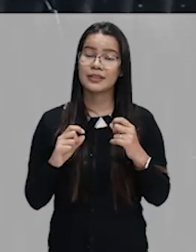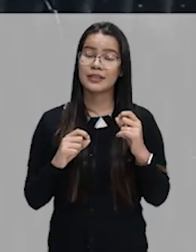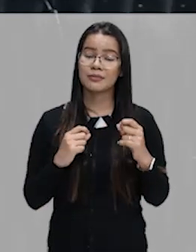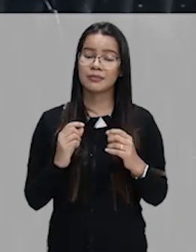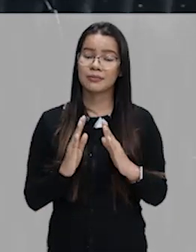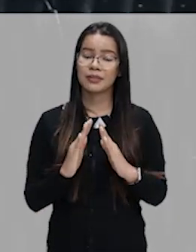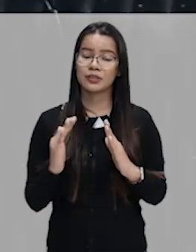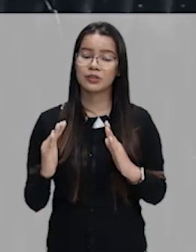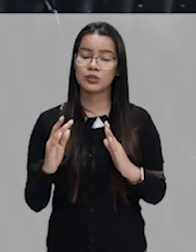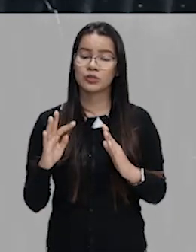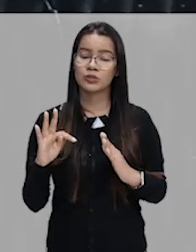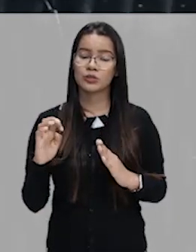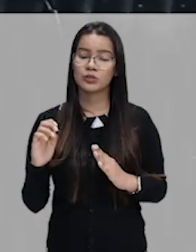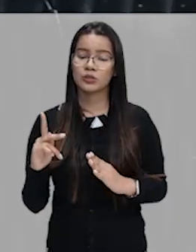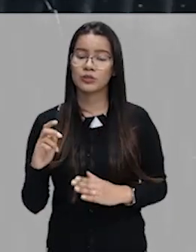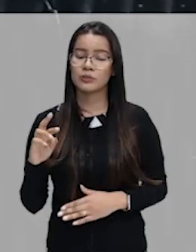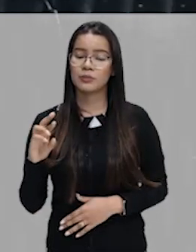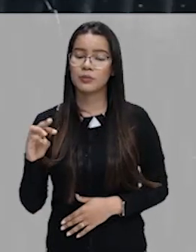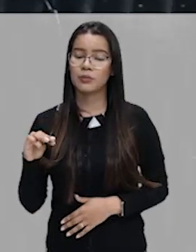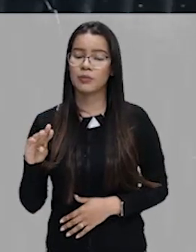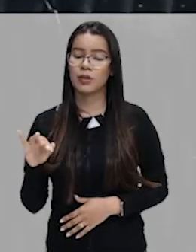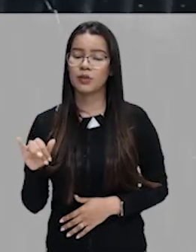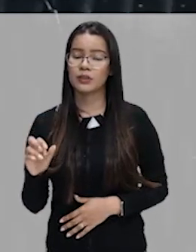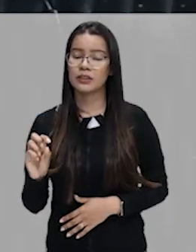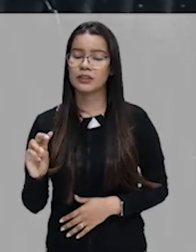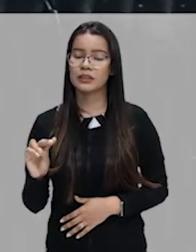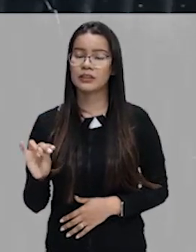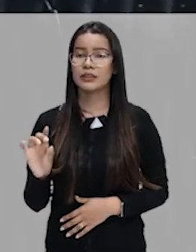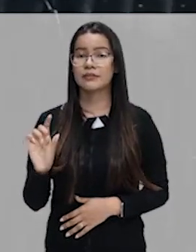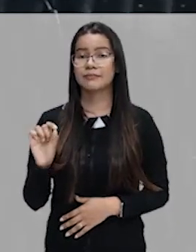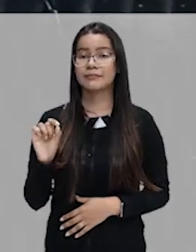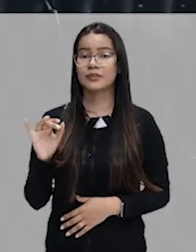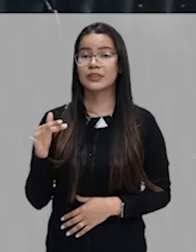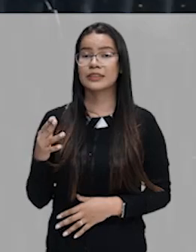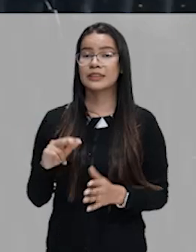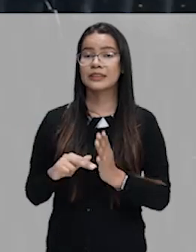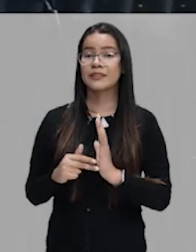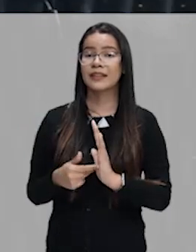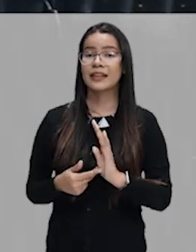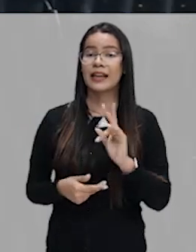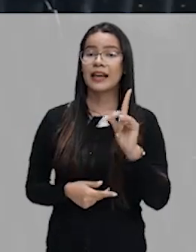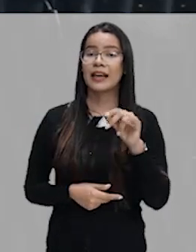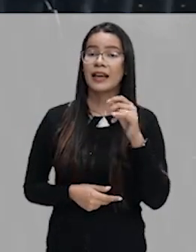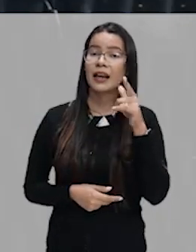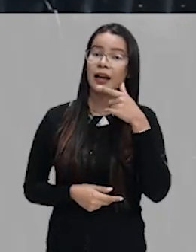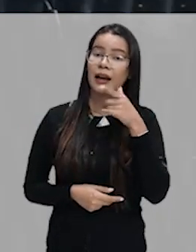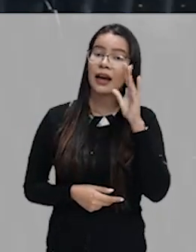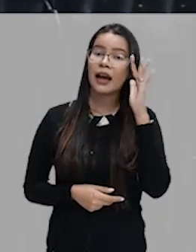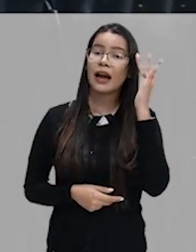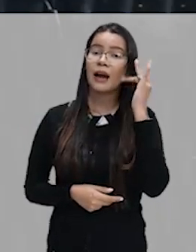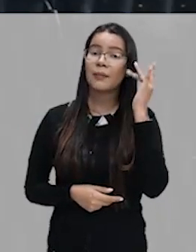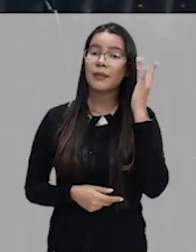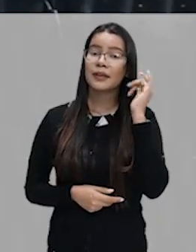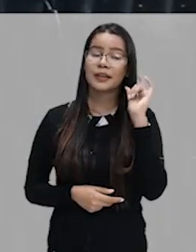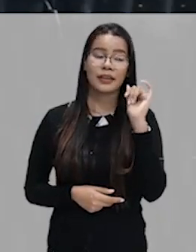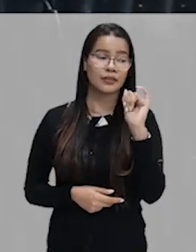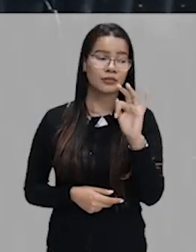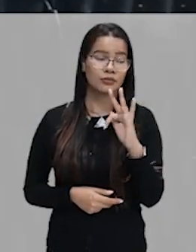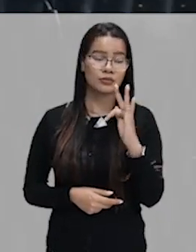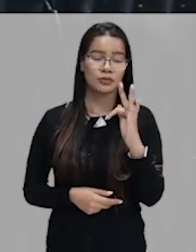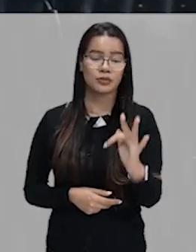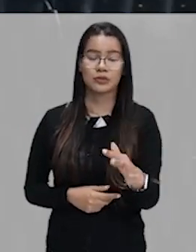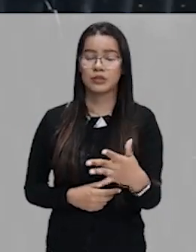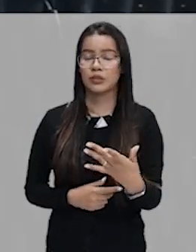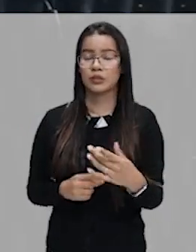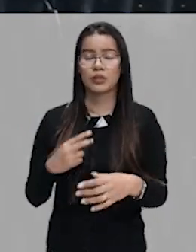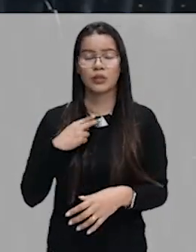parte tomorrow, a palavra tomorrow. Tomorrow é amanhã. Amanhã é futuro. Então,